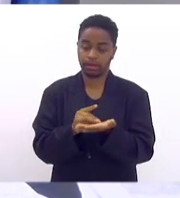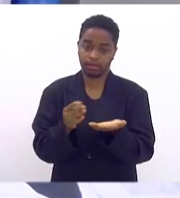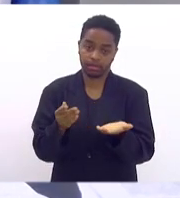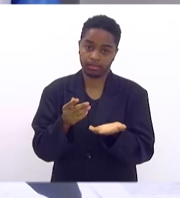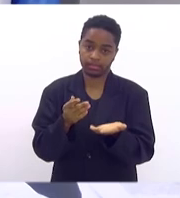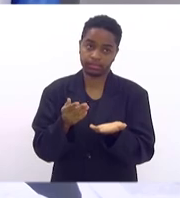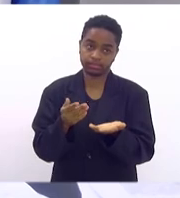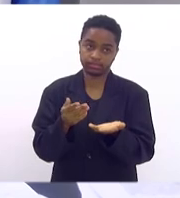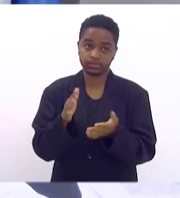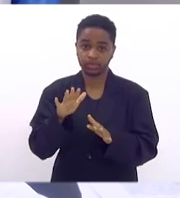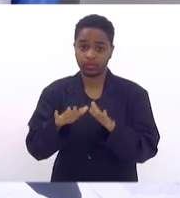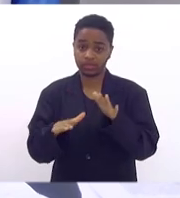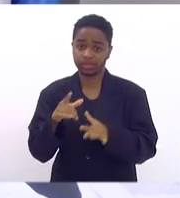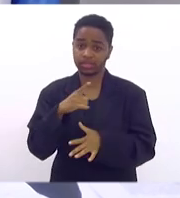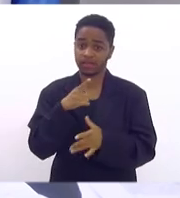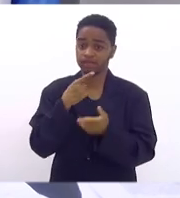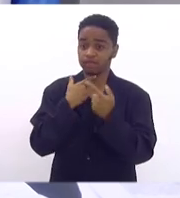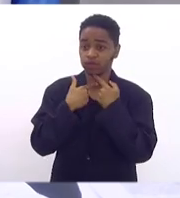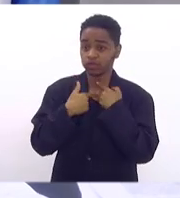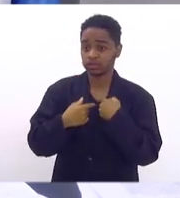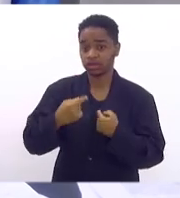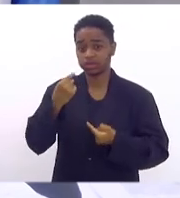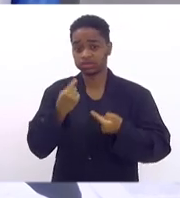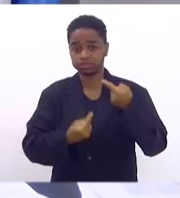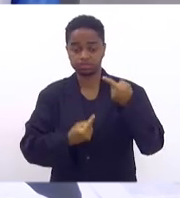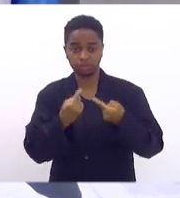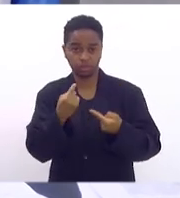ainda que a vontade política,